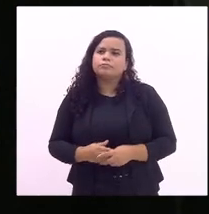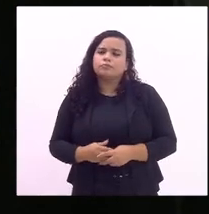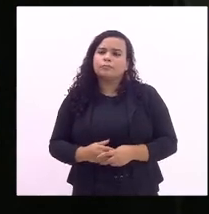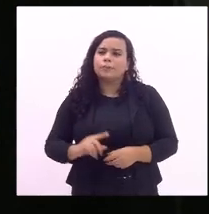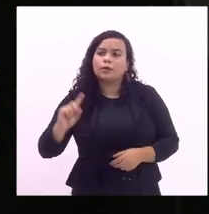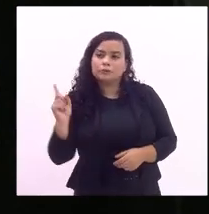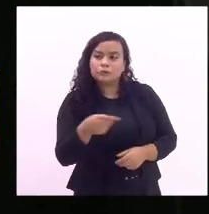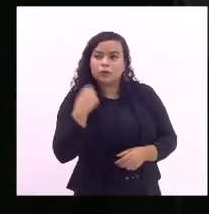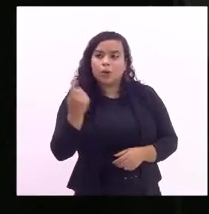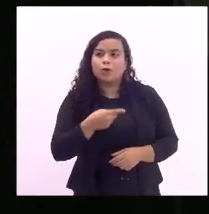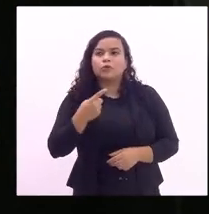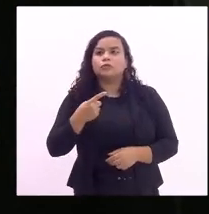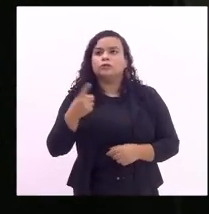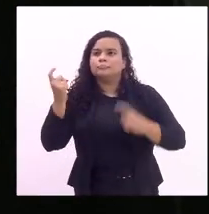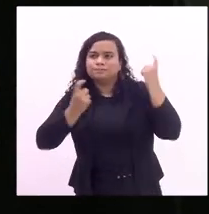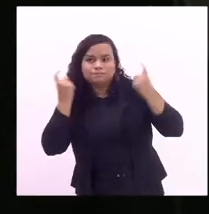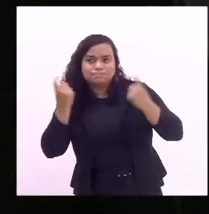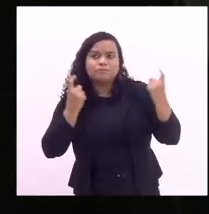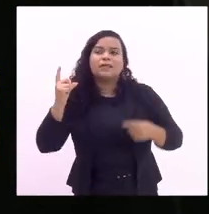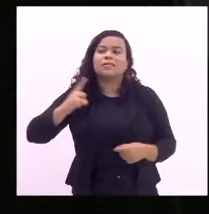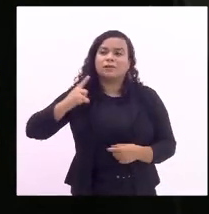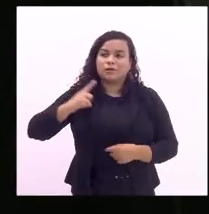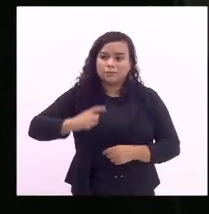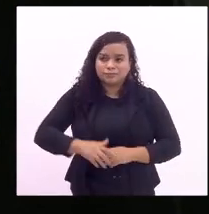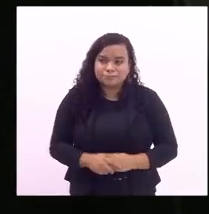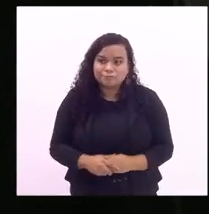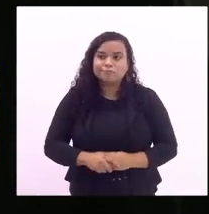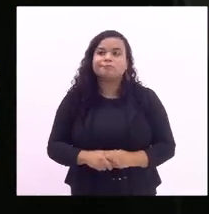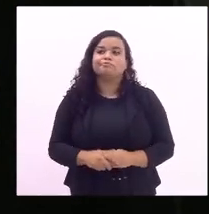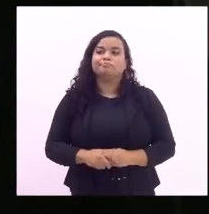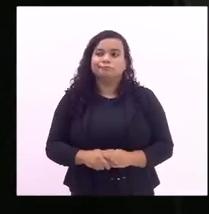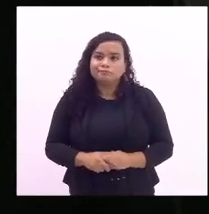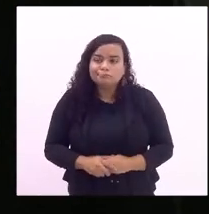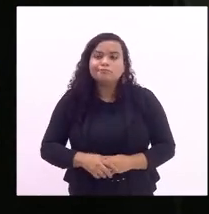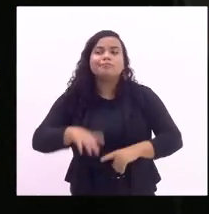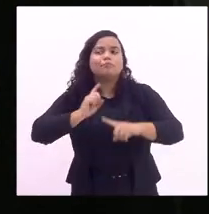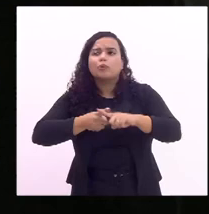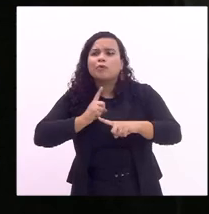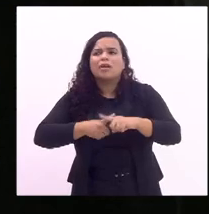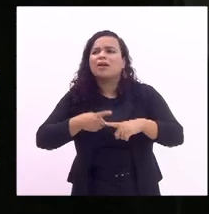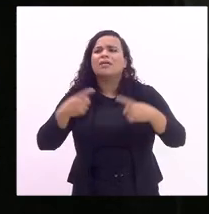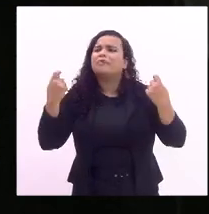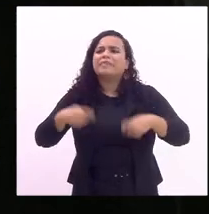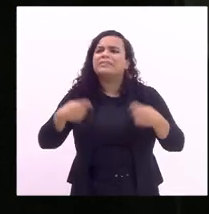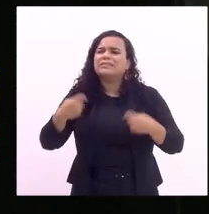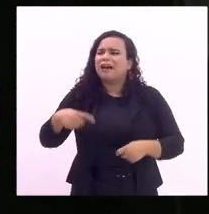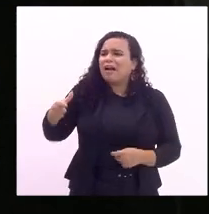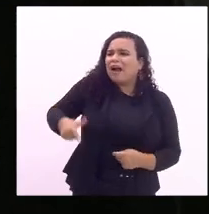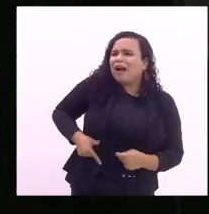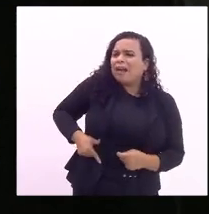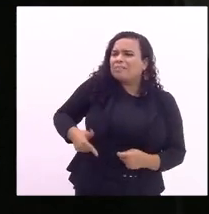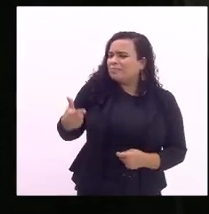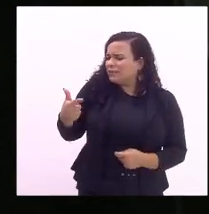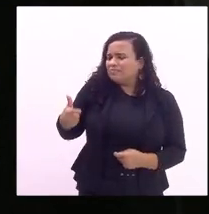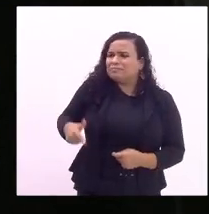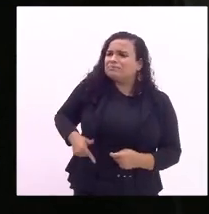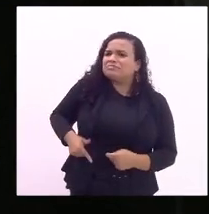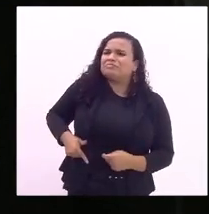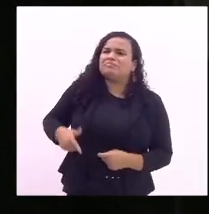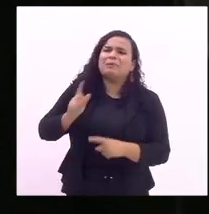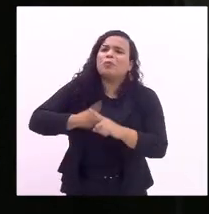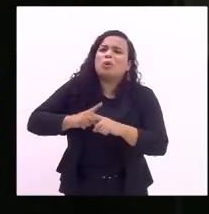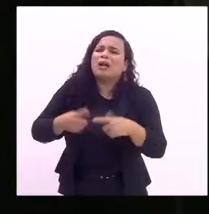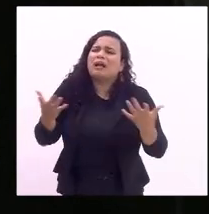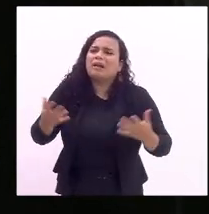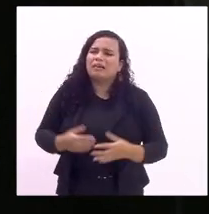nós começamos a se preocupar. Por que tanta necessidade de ter arma? Por que